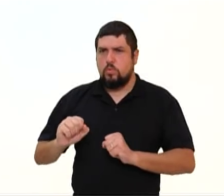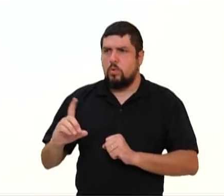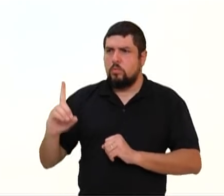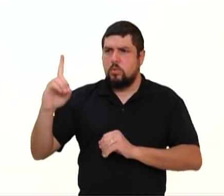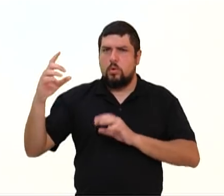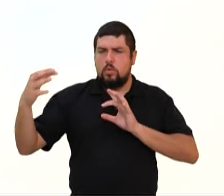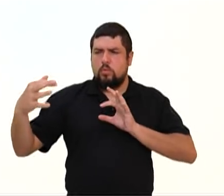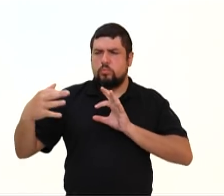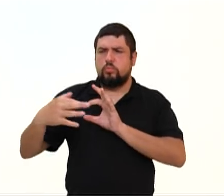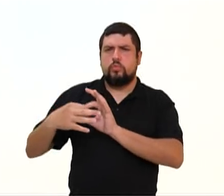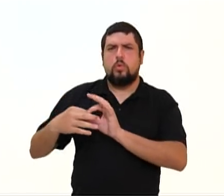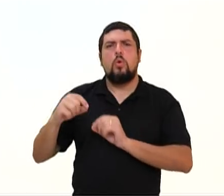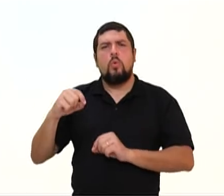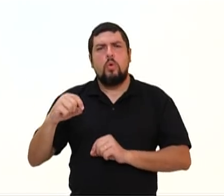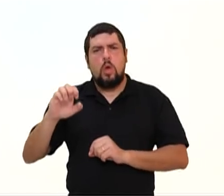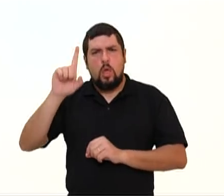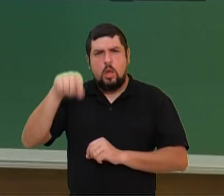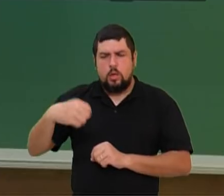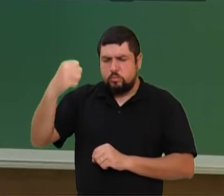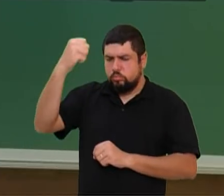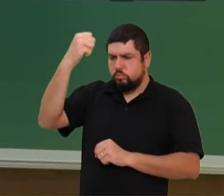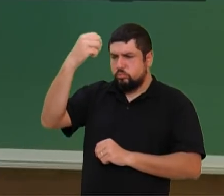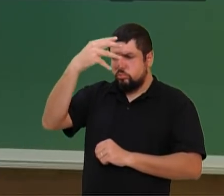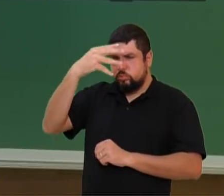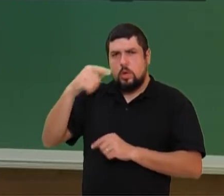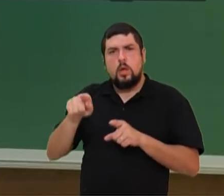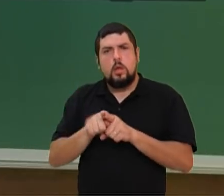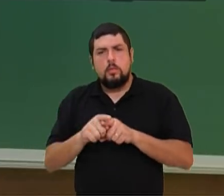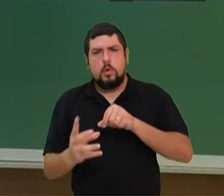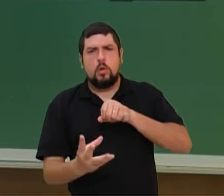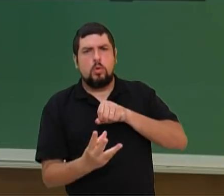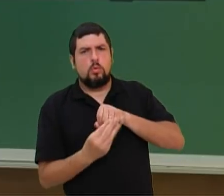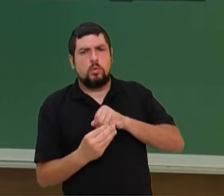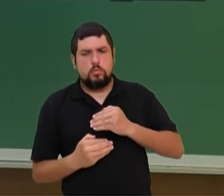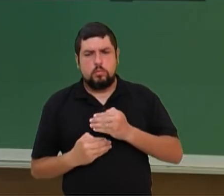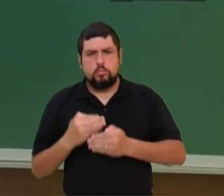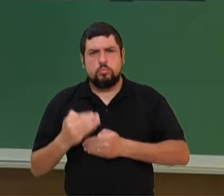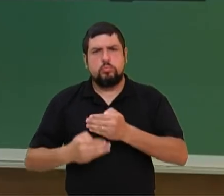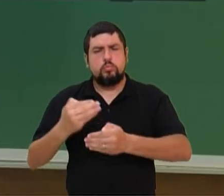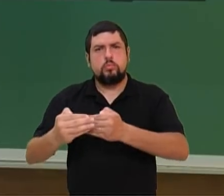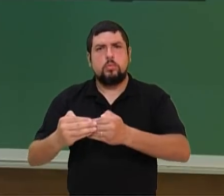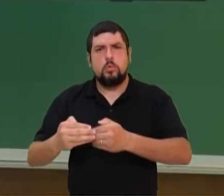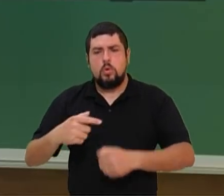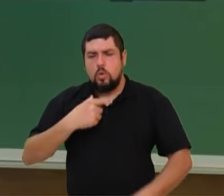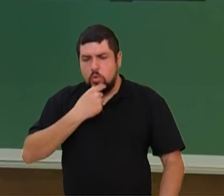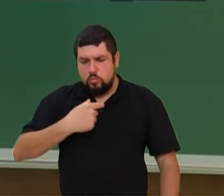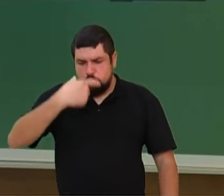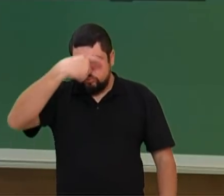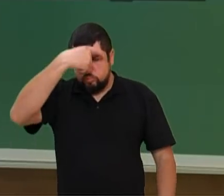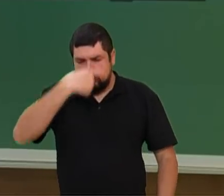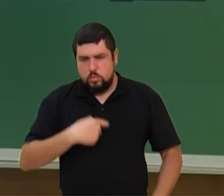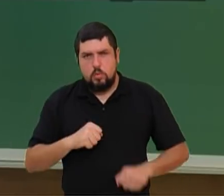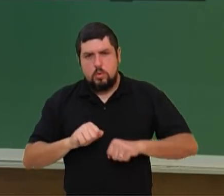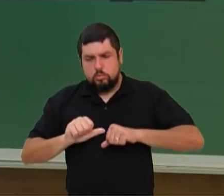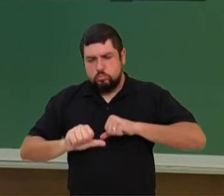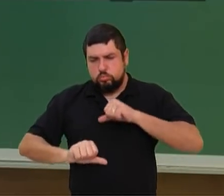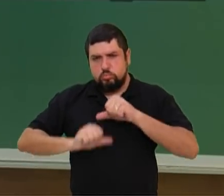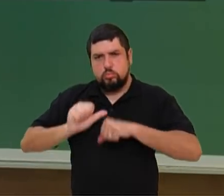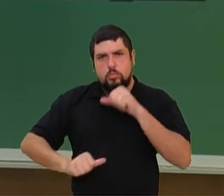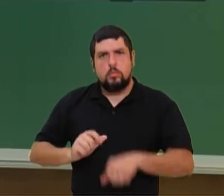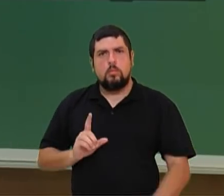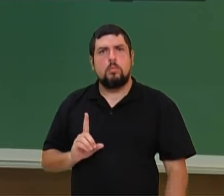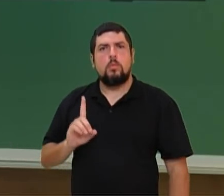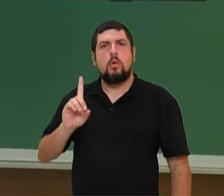iluminação súbita e o conhecimento. O próprio homem pode se transformar em Deus, através da sua meditação, através da